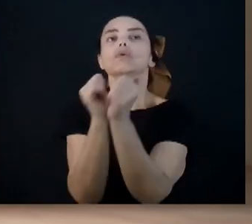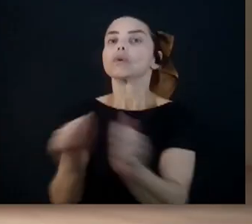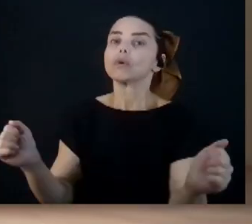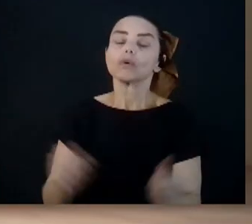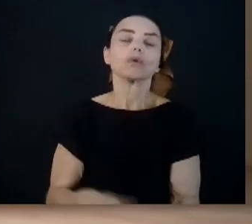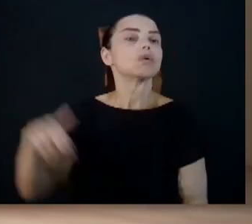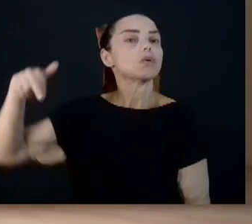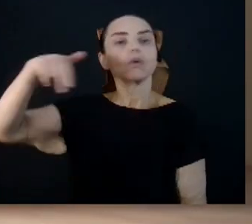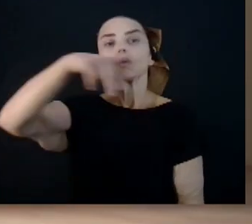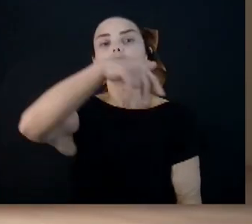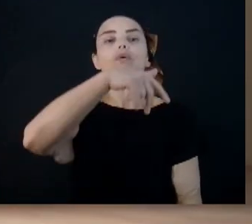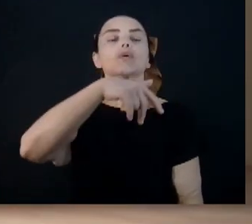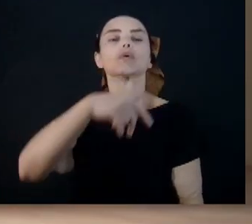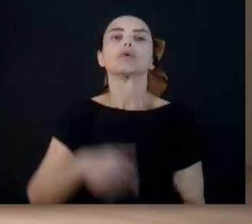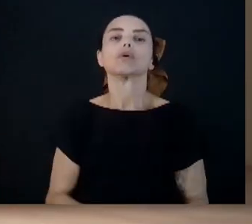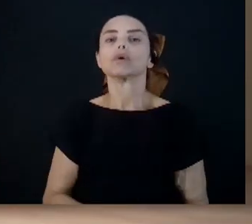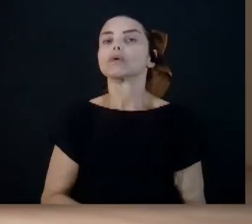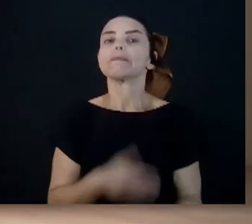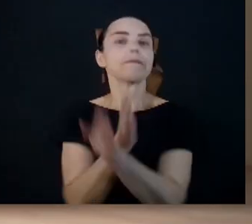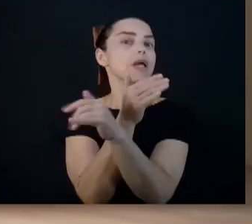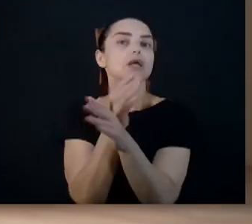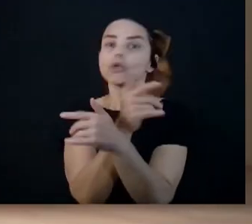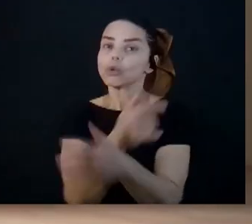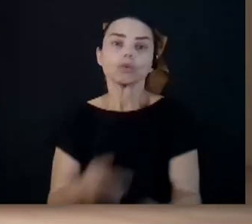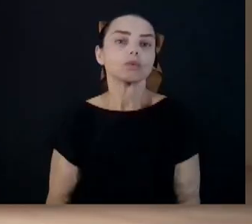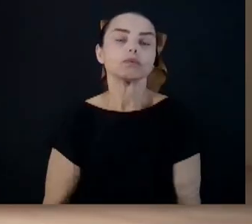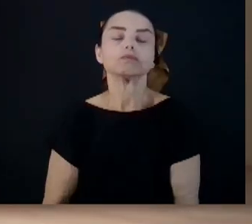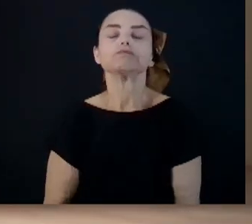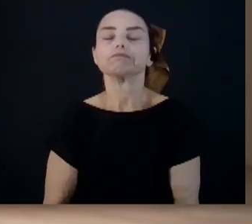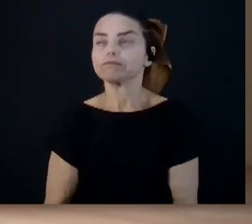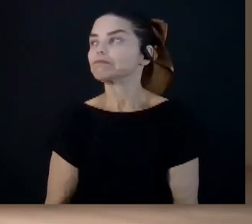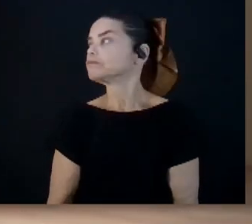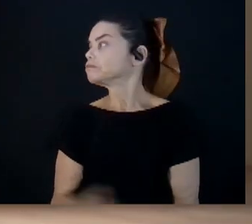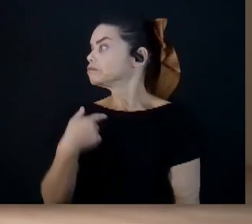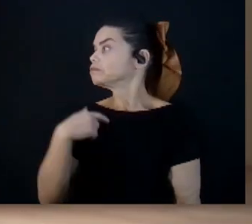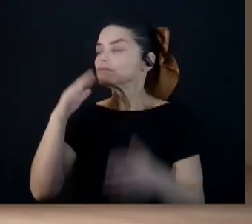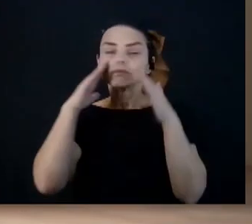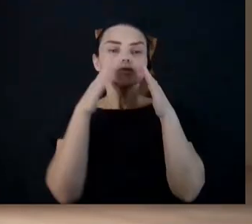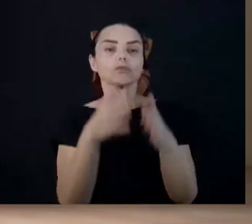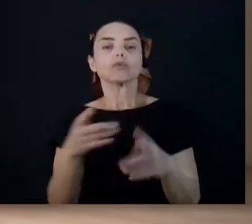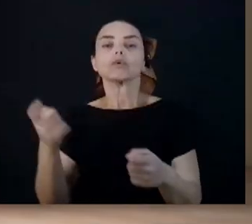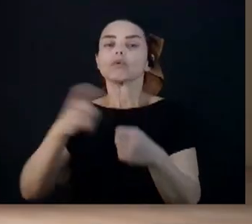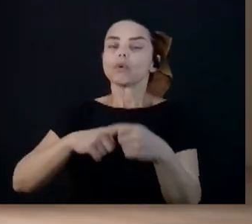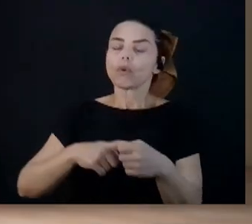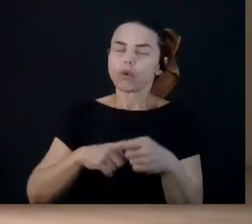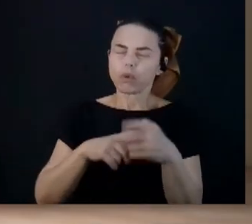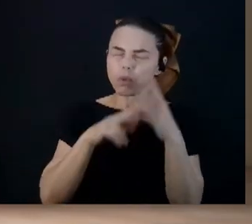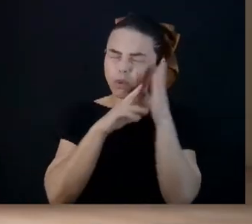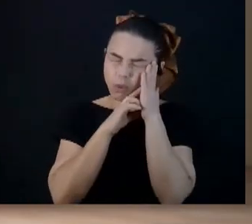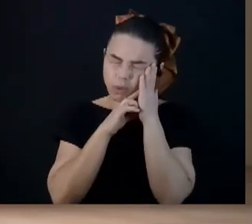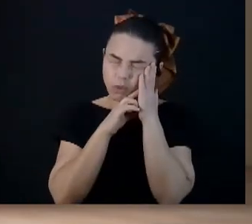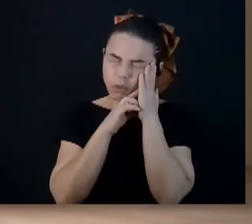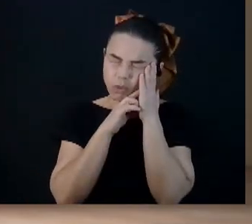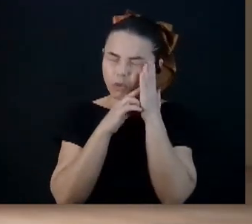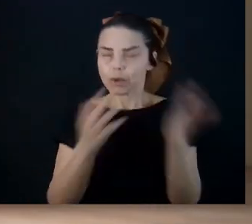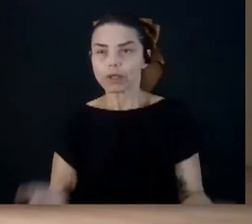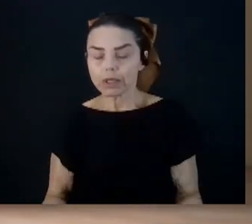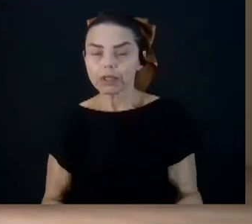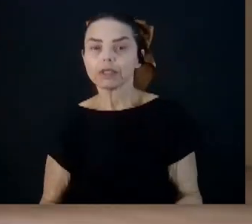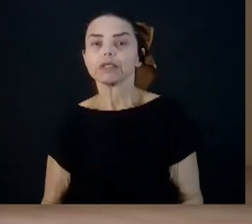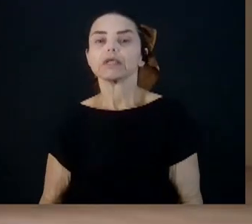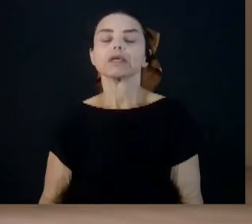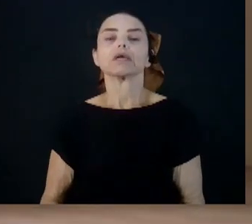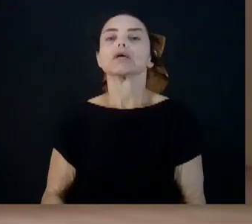pelas estradas sem eira nem beira. Iam, voltavam, dormiam pela estrada, dormiam num pasto, onde dava